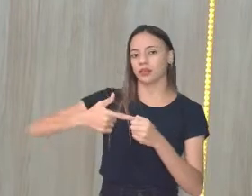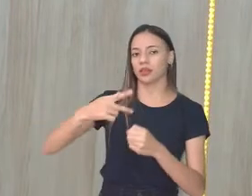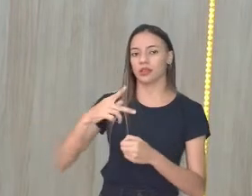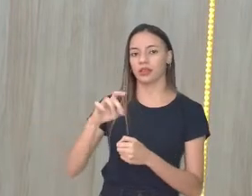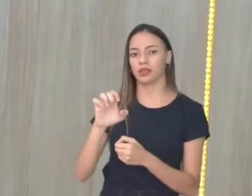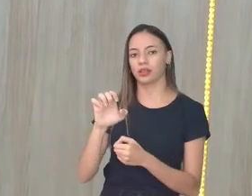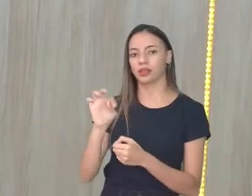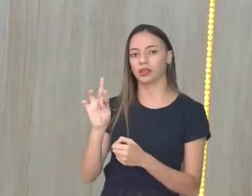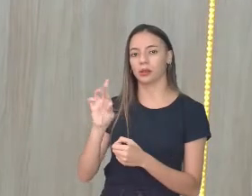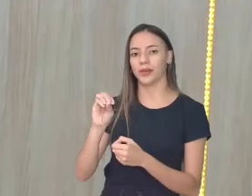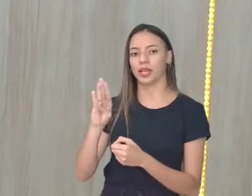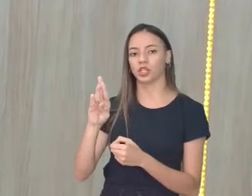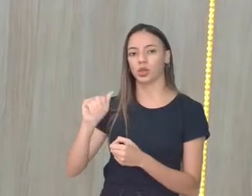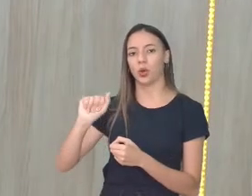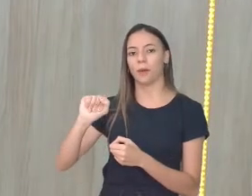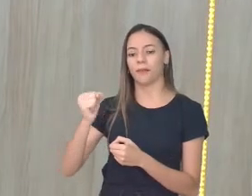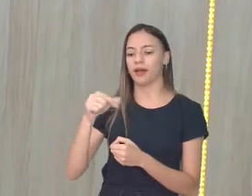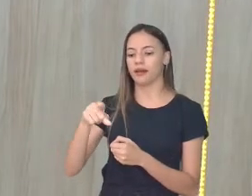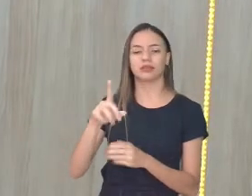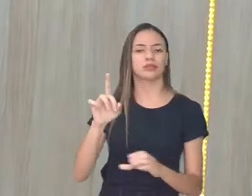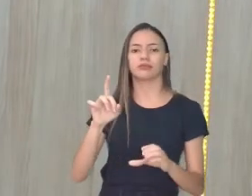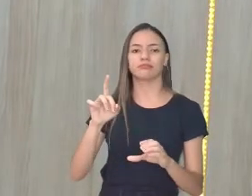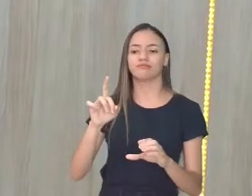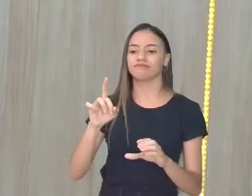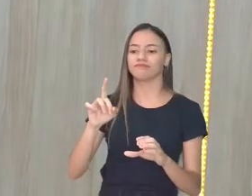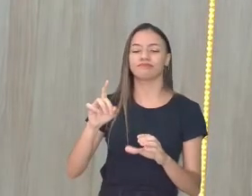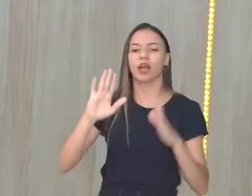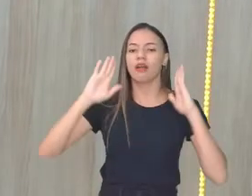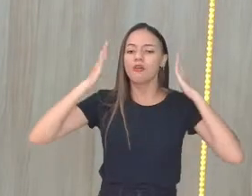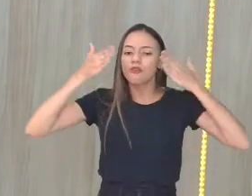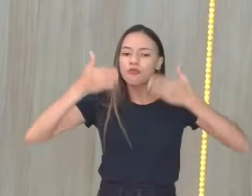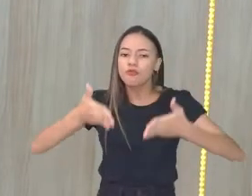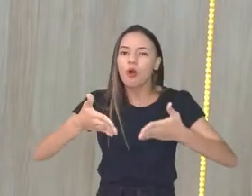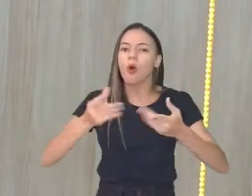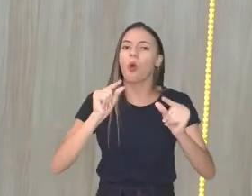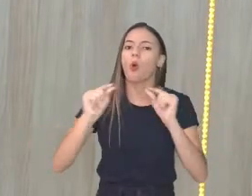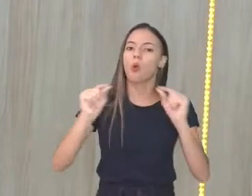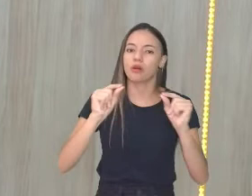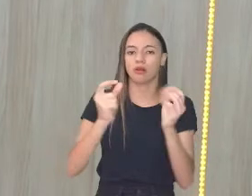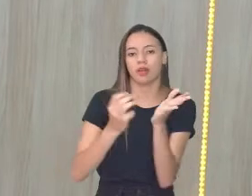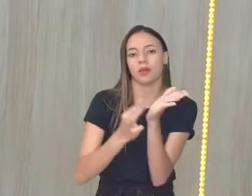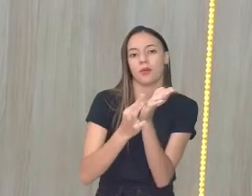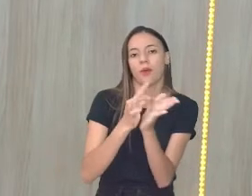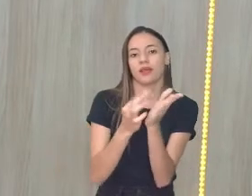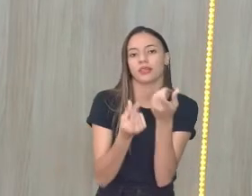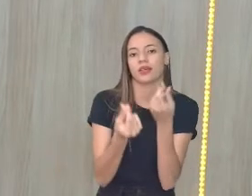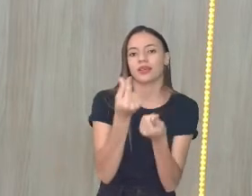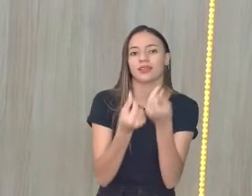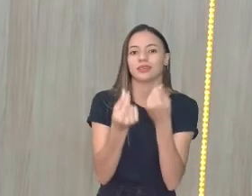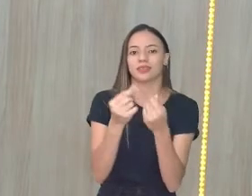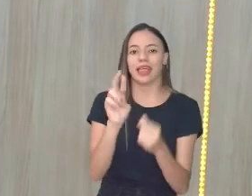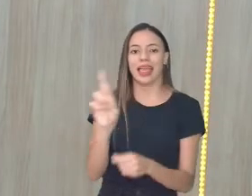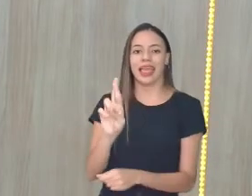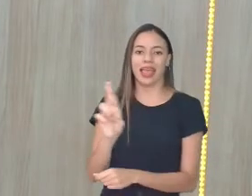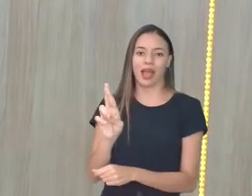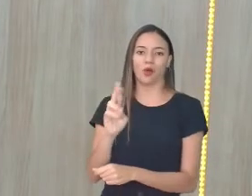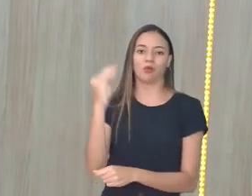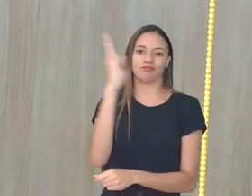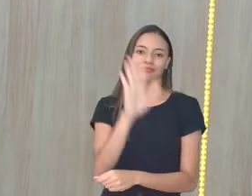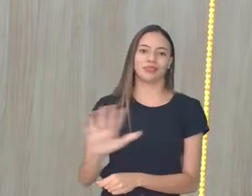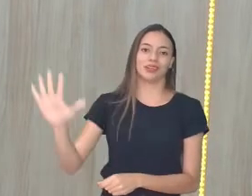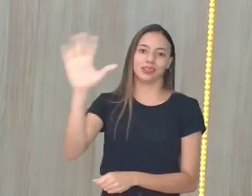ela estava ancorada, né, baseada na moeda nacional, no real. E